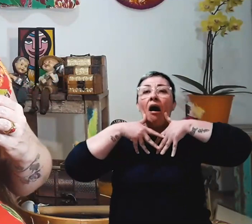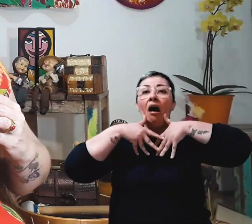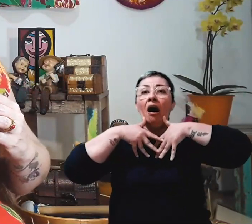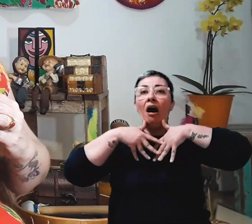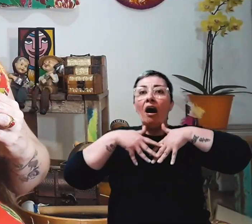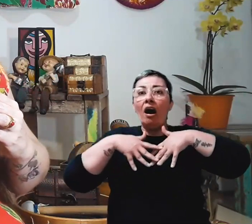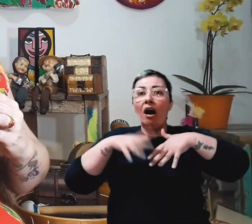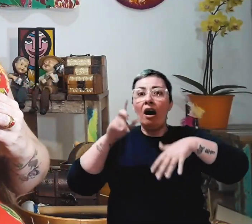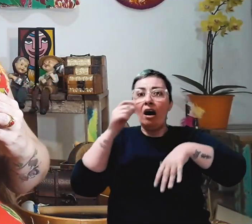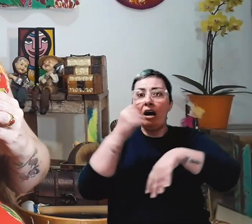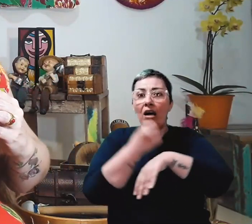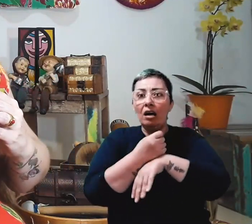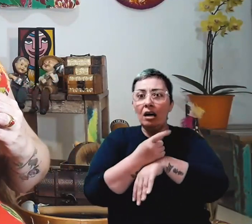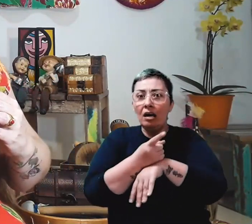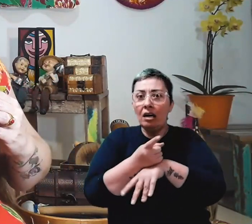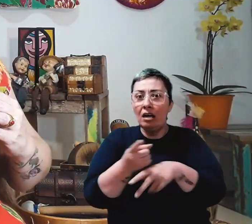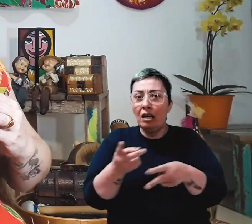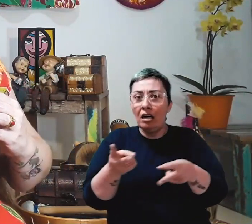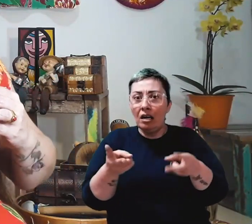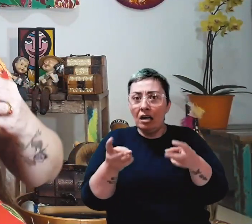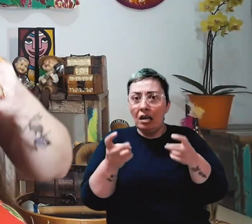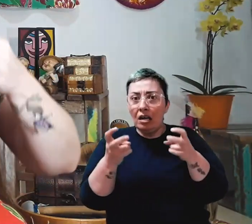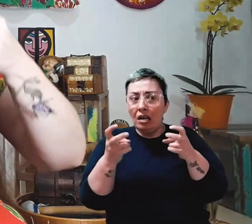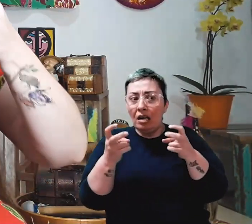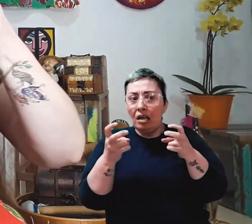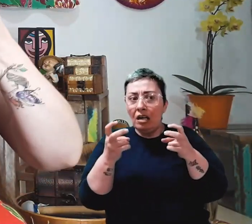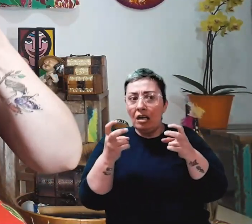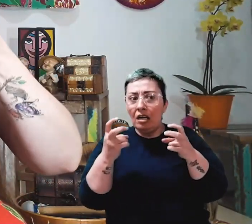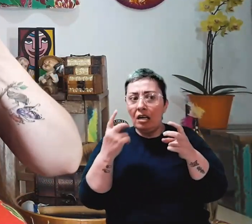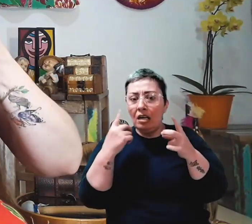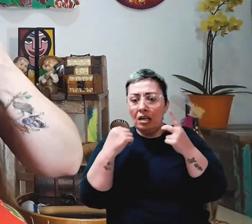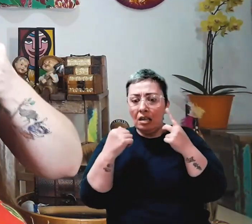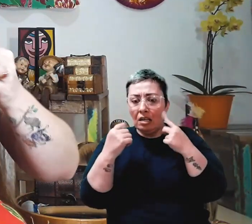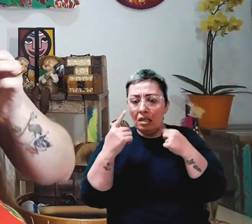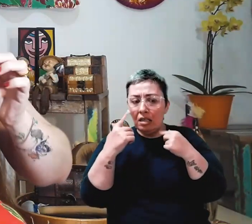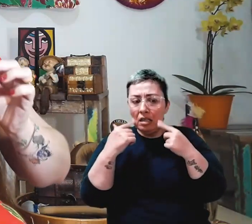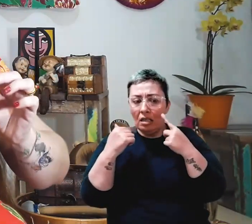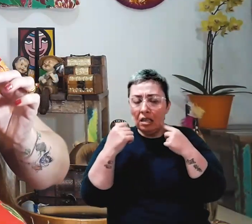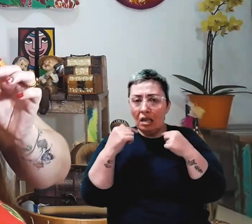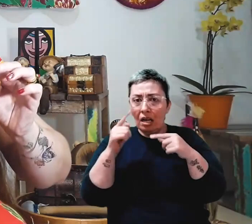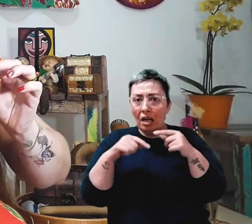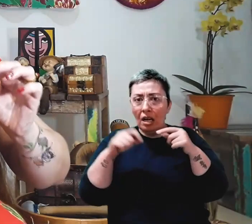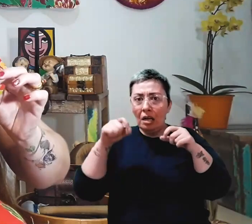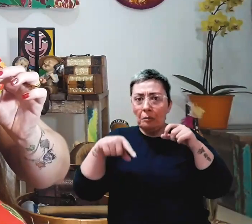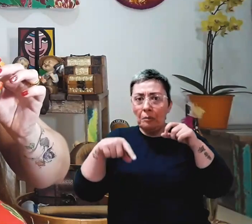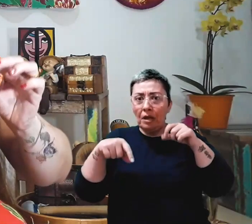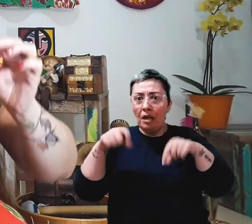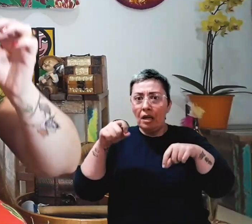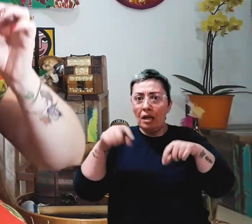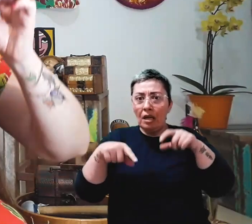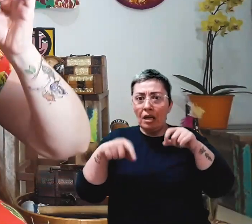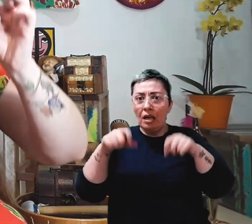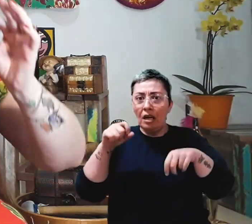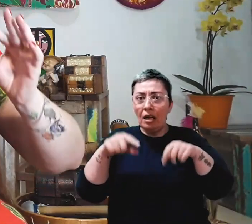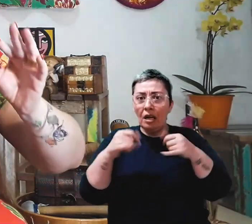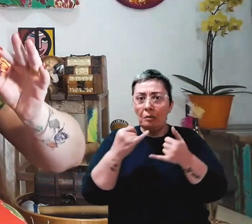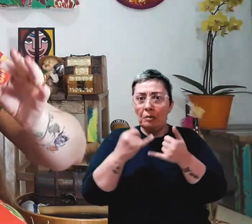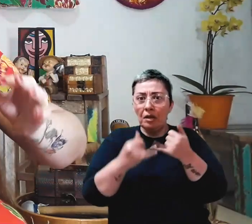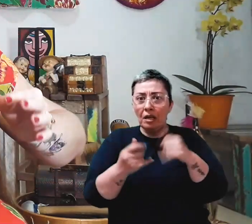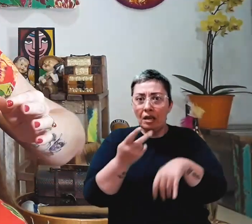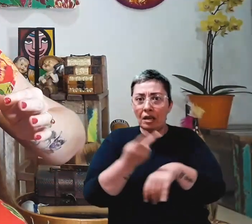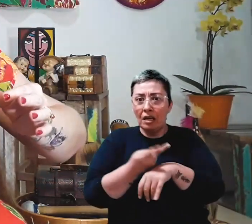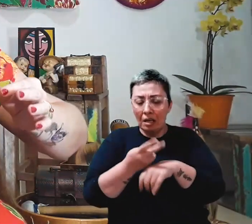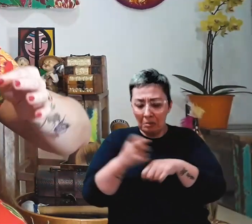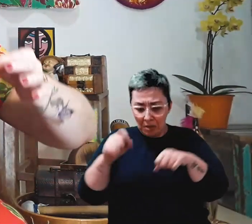Quando de repente ela percebeu que suas lágrimas eram gotas de prata que caíam na